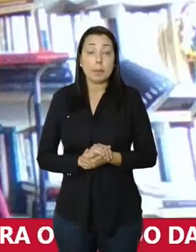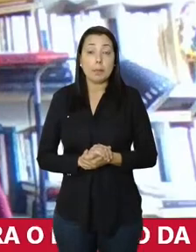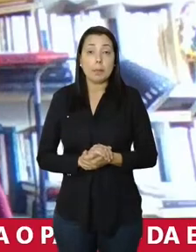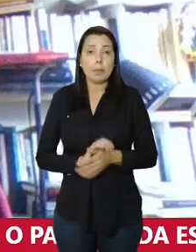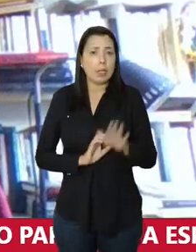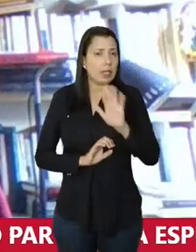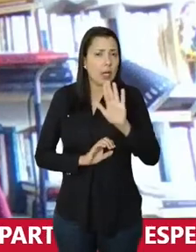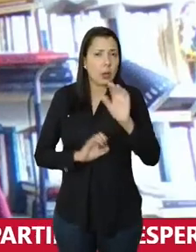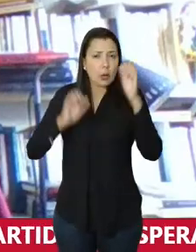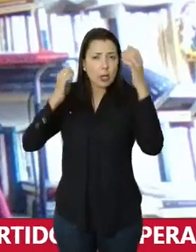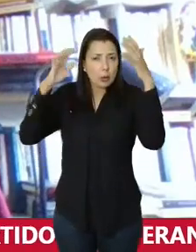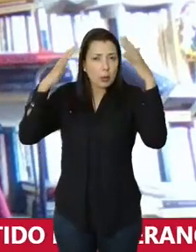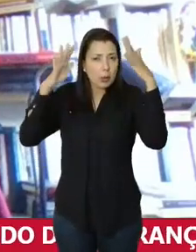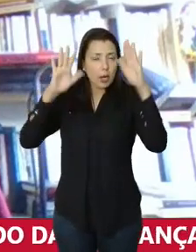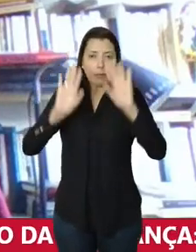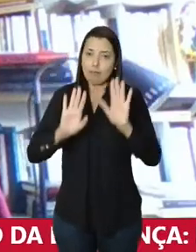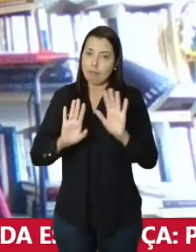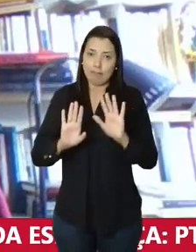não que celebrar o golpe,